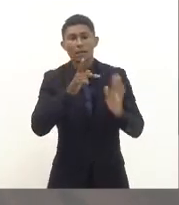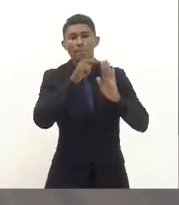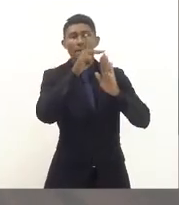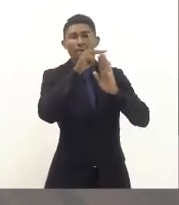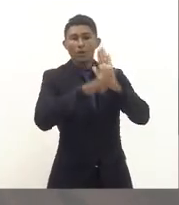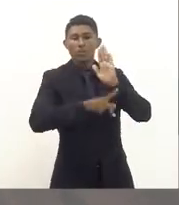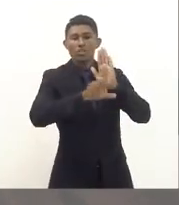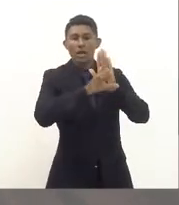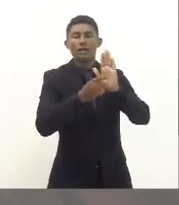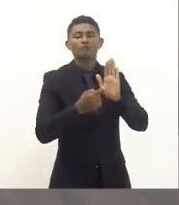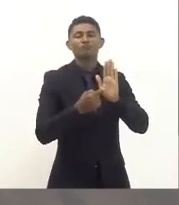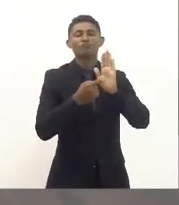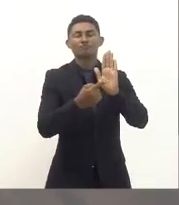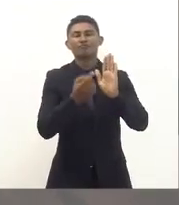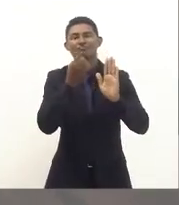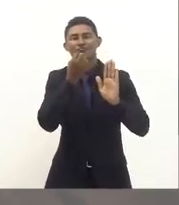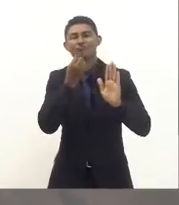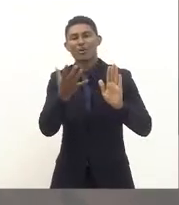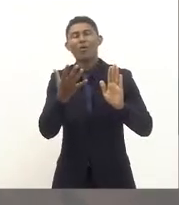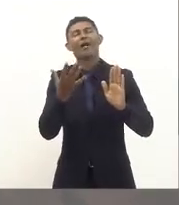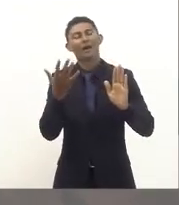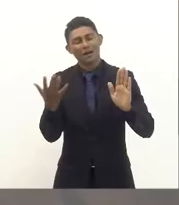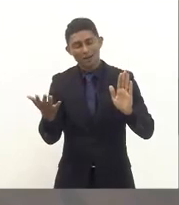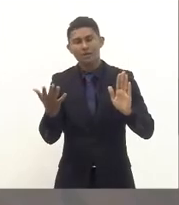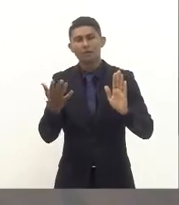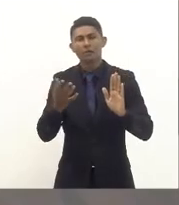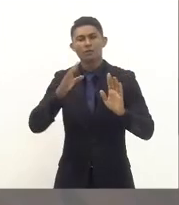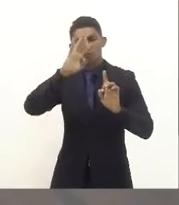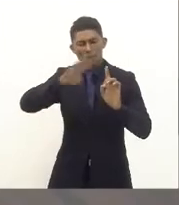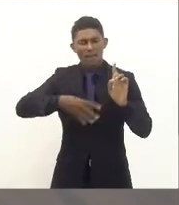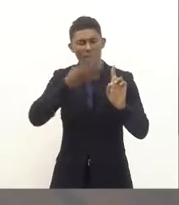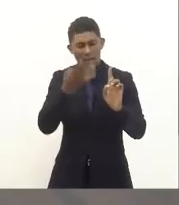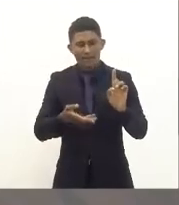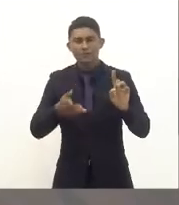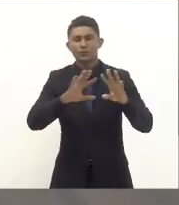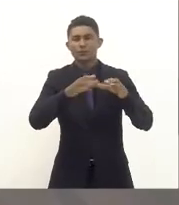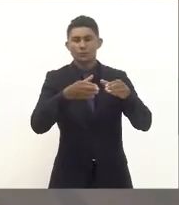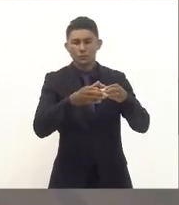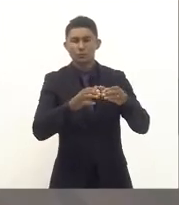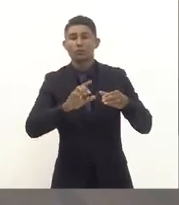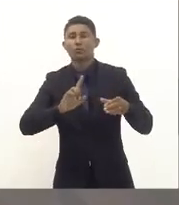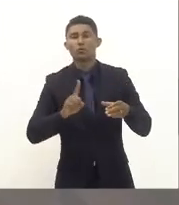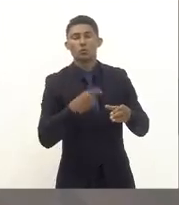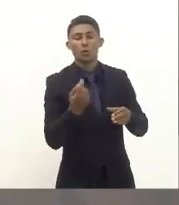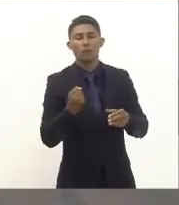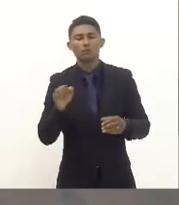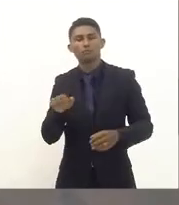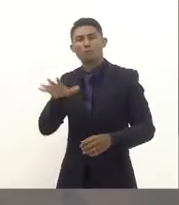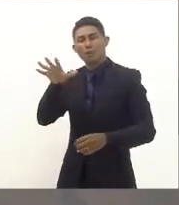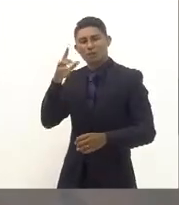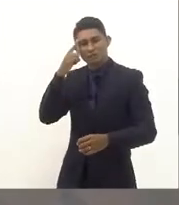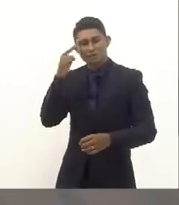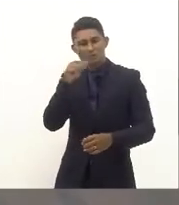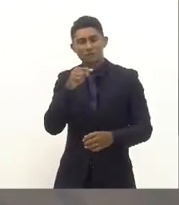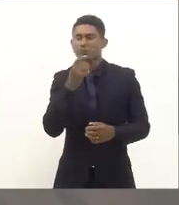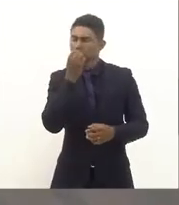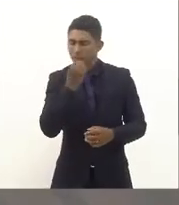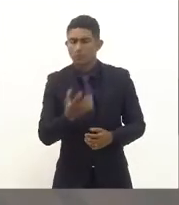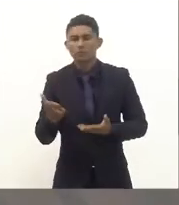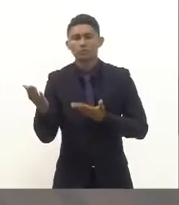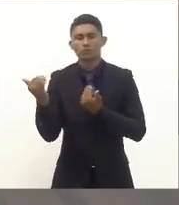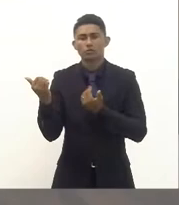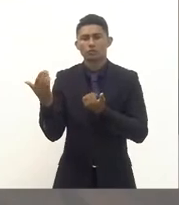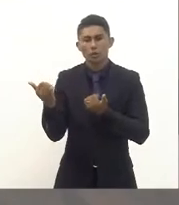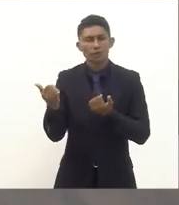projeto uma homenagem ao Norte do Morro que garante a possibilidade de visibilidade é uma juventude que produz